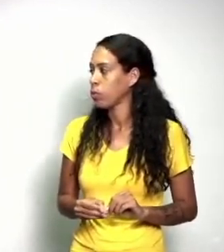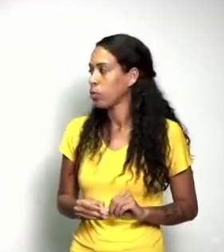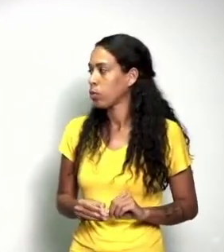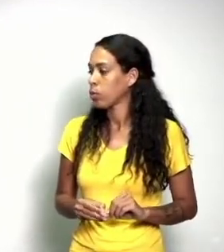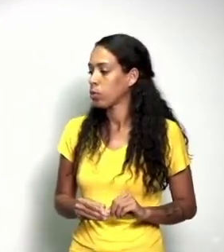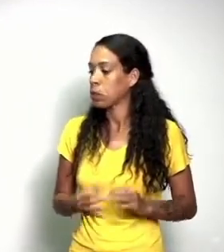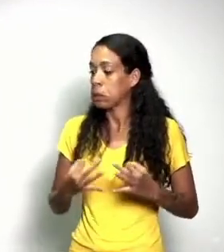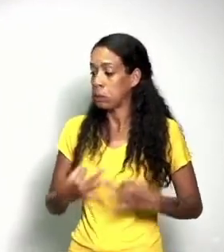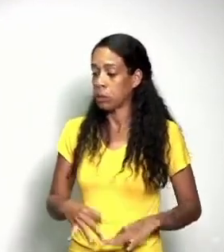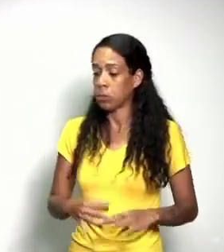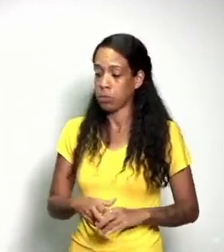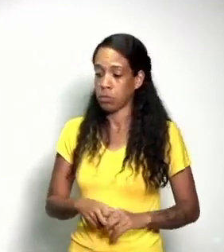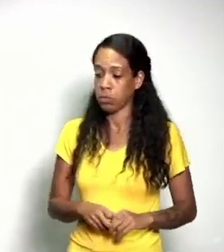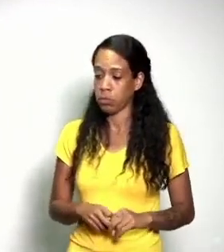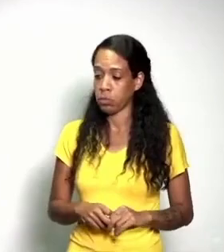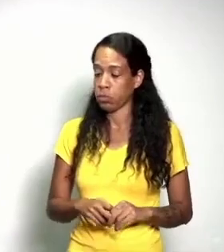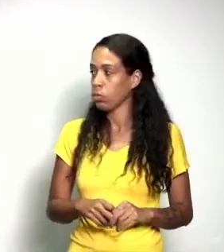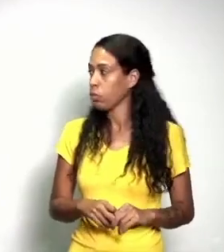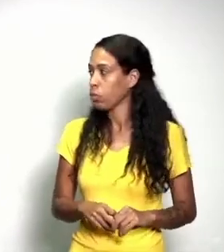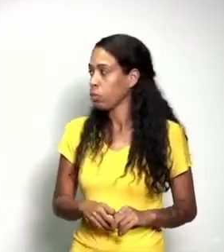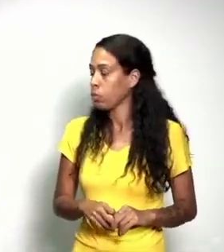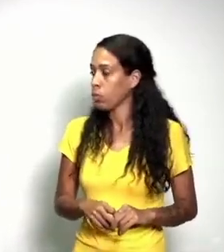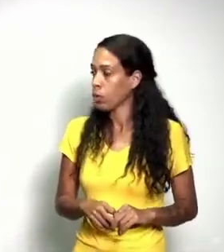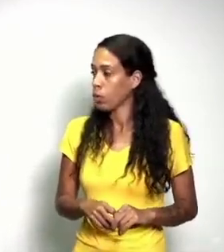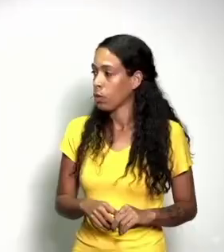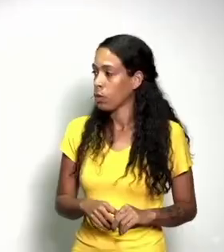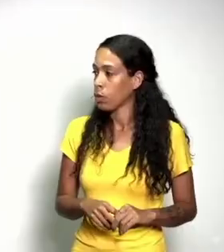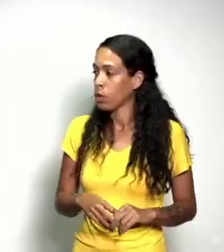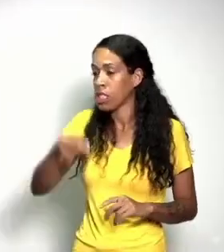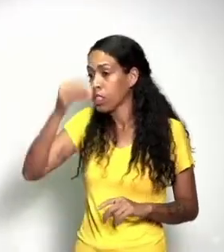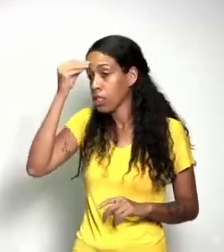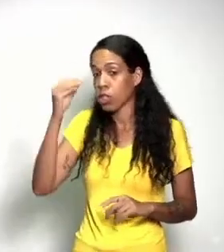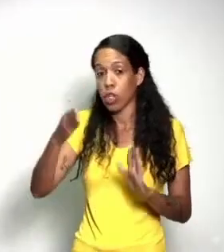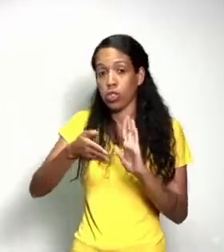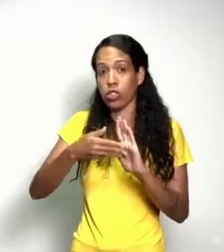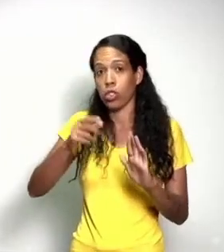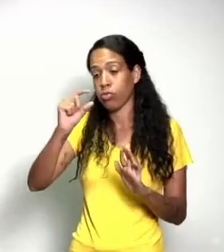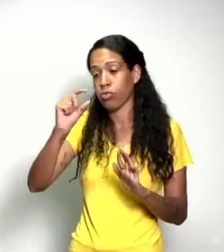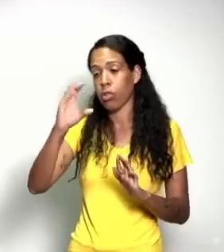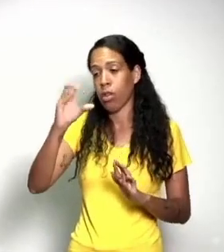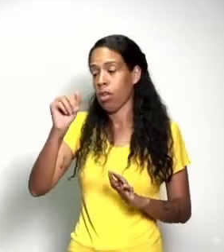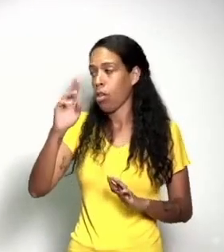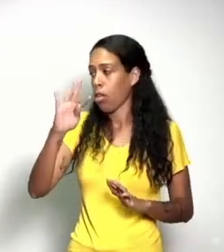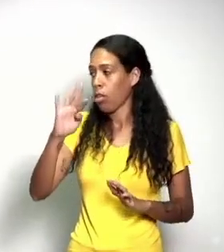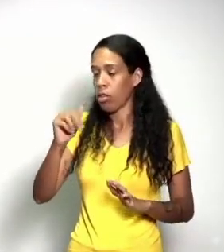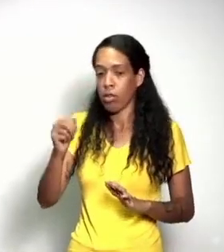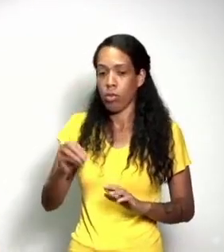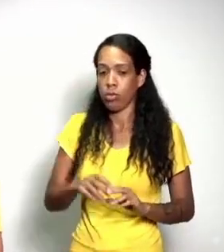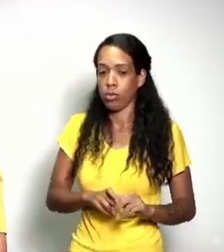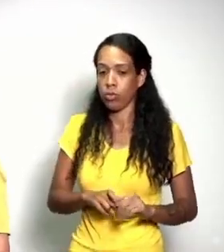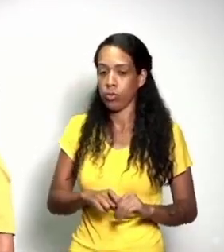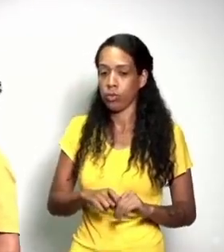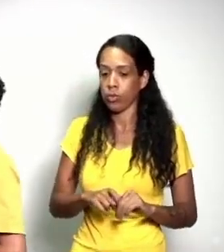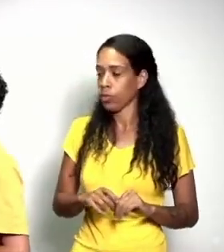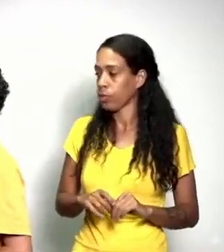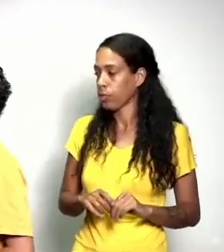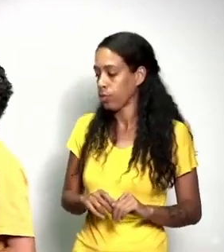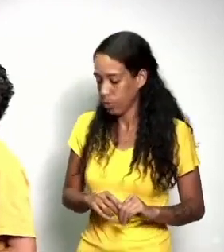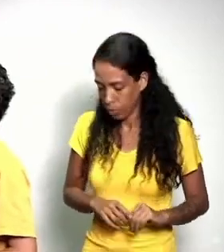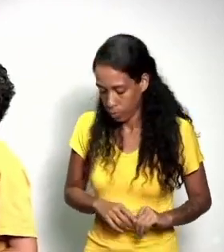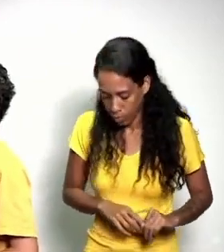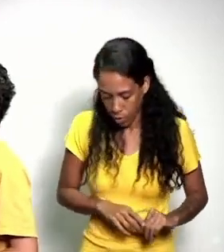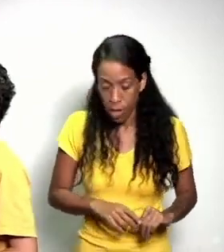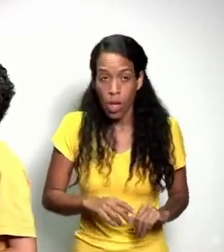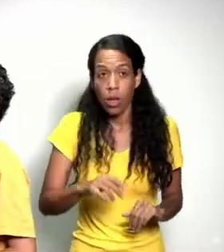Certinho. A gente acabou não tirando o cartão. O cartão é a primeira coisa que a gente tira quando finaliza a